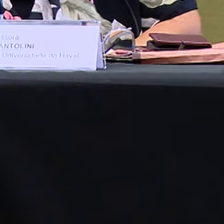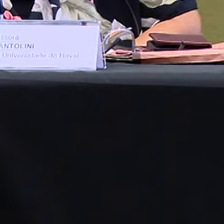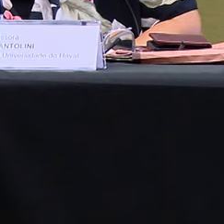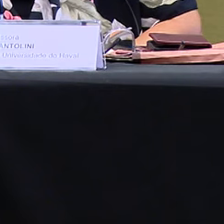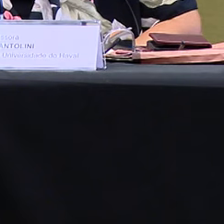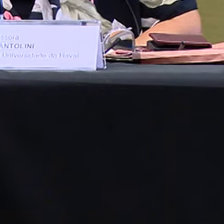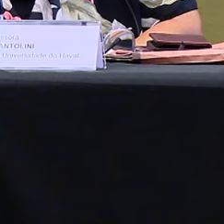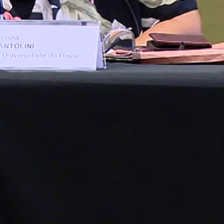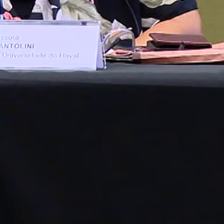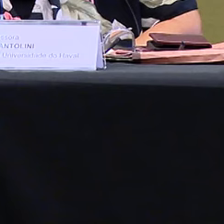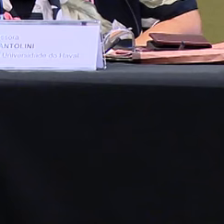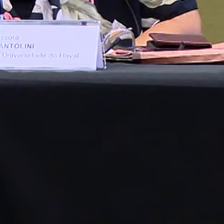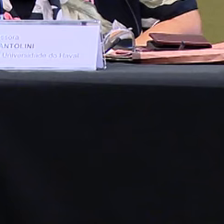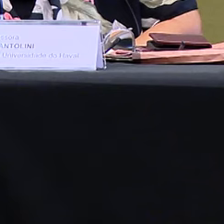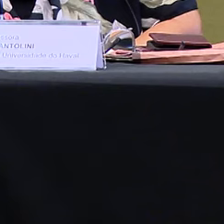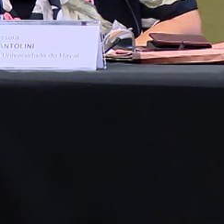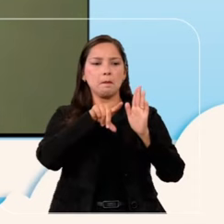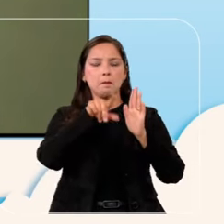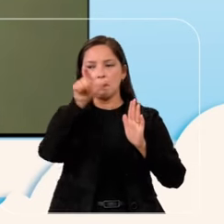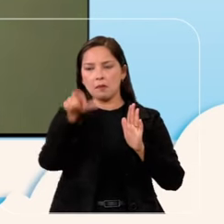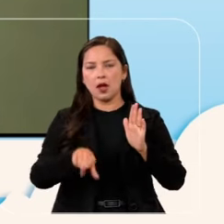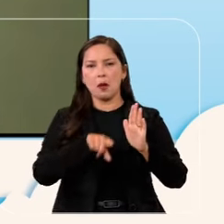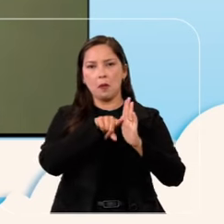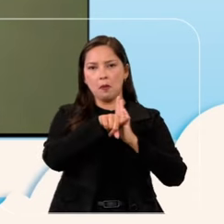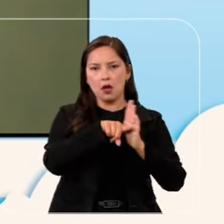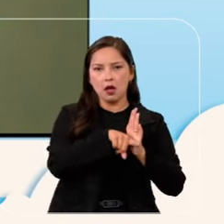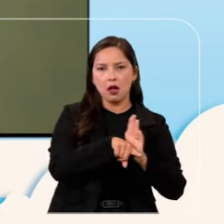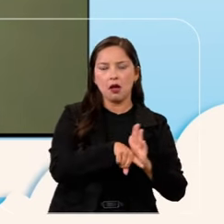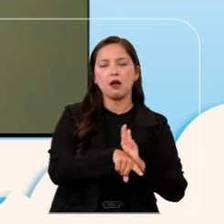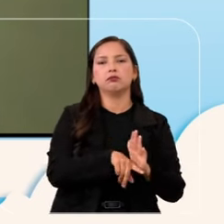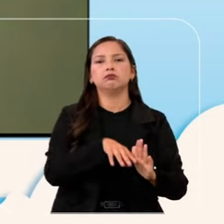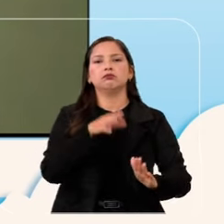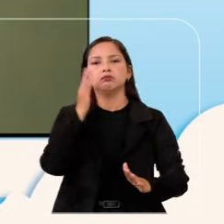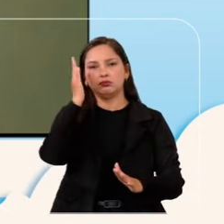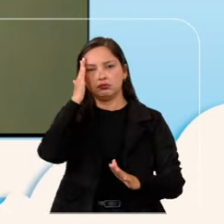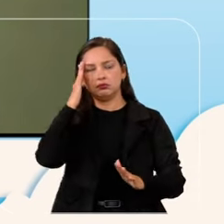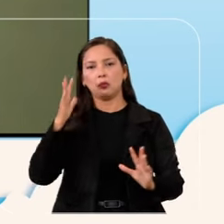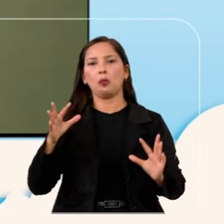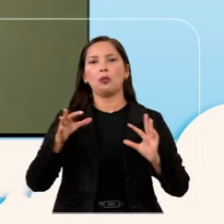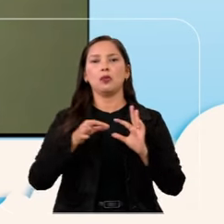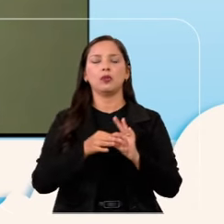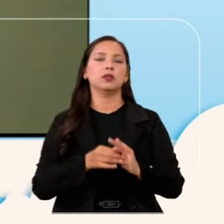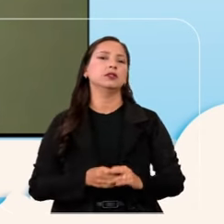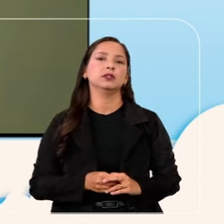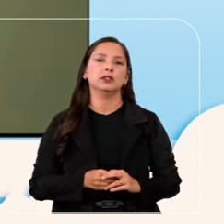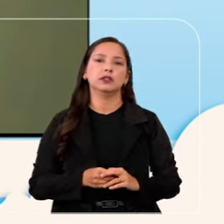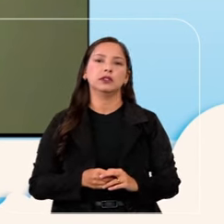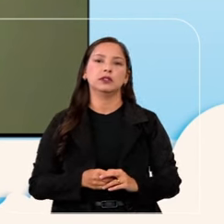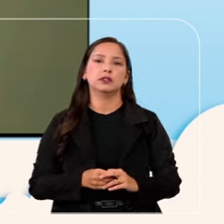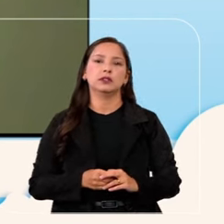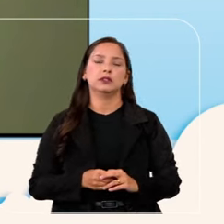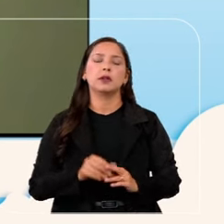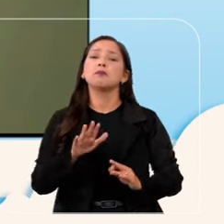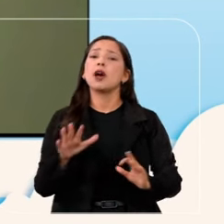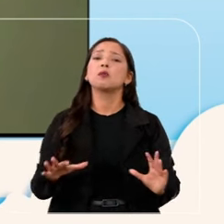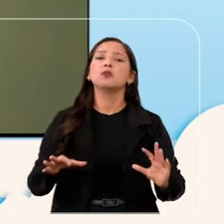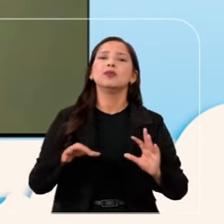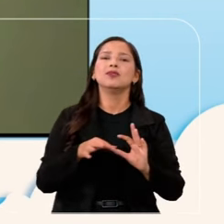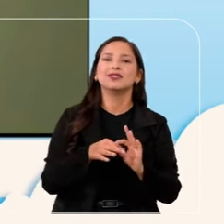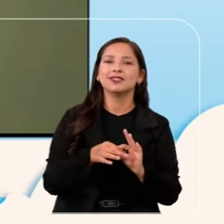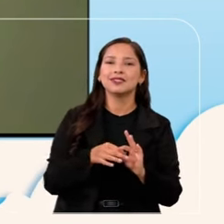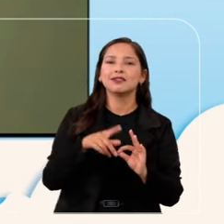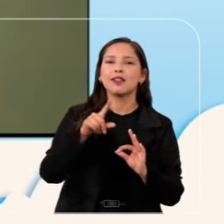entre diferentes setores para garantir debates sobre soluções viáveis Mas a conexão faz com que cada um tenha que